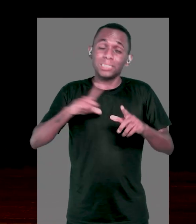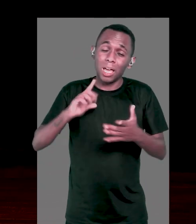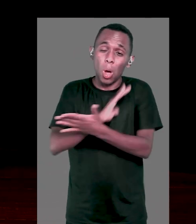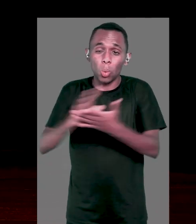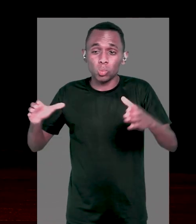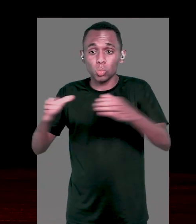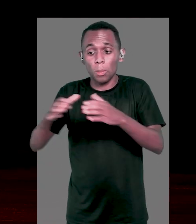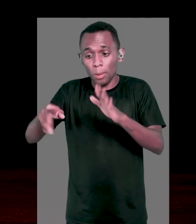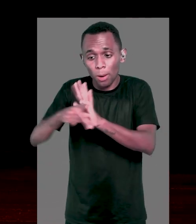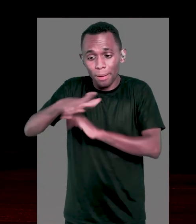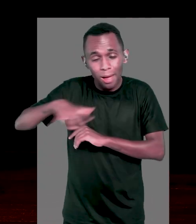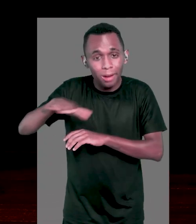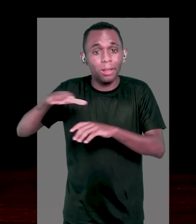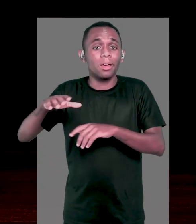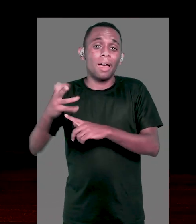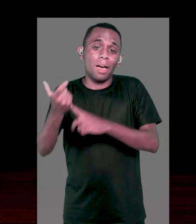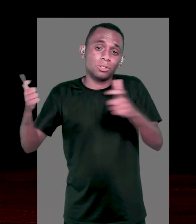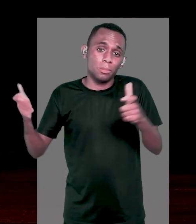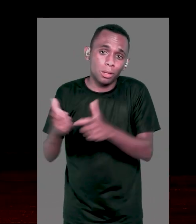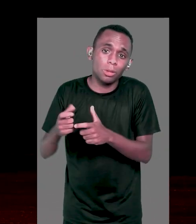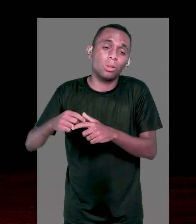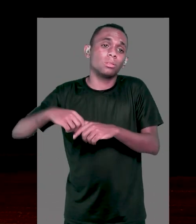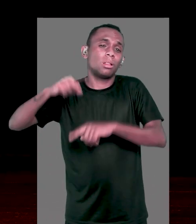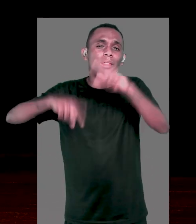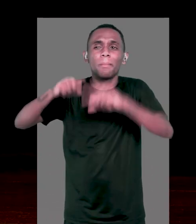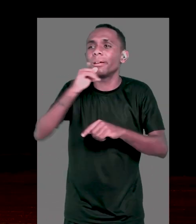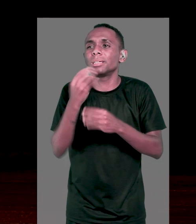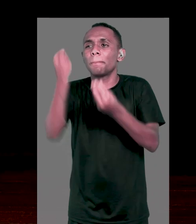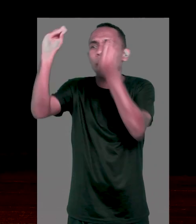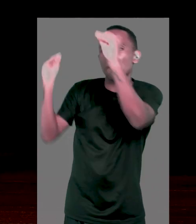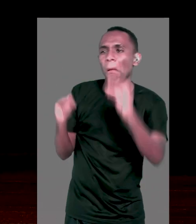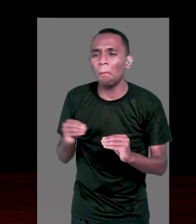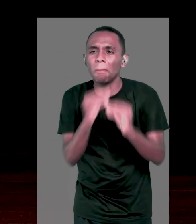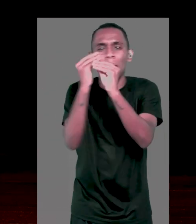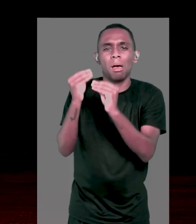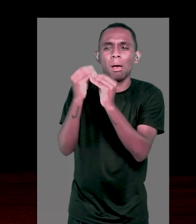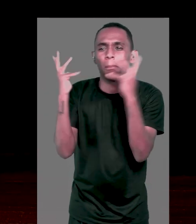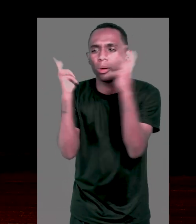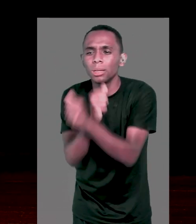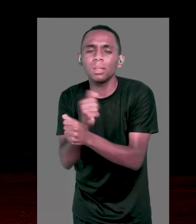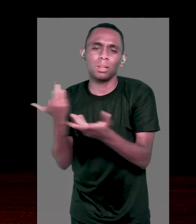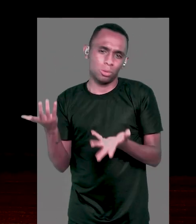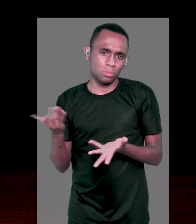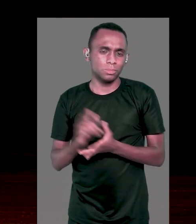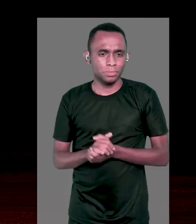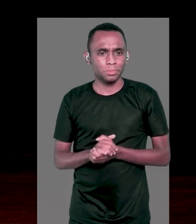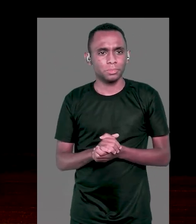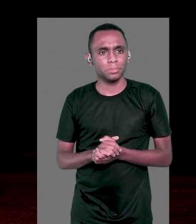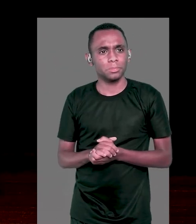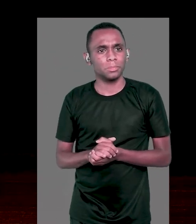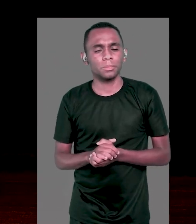não é as chamadas artes menores eu acho que não é bom essas distinções mas enfim elas são chamadas de artes menores as